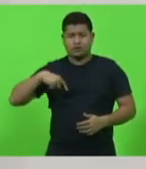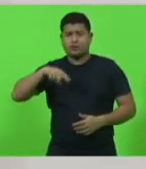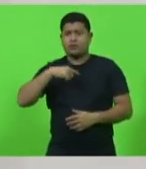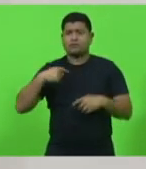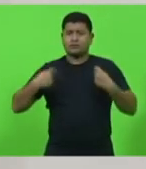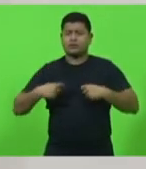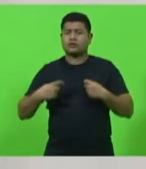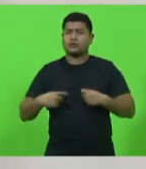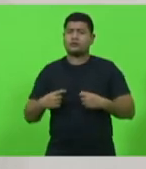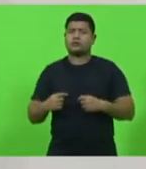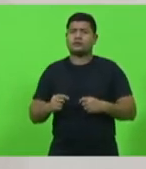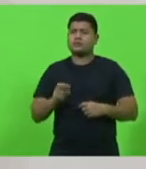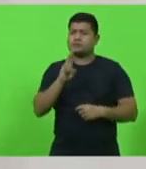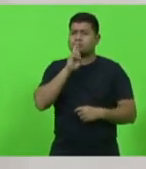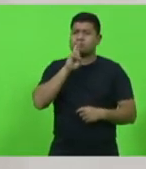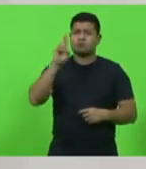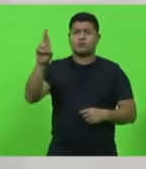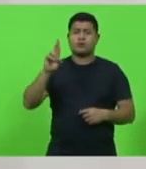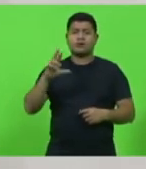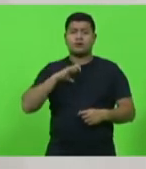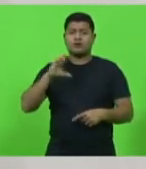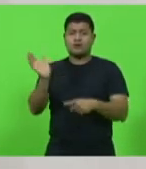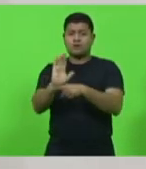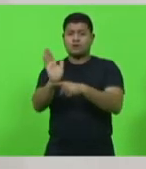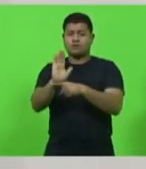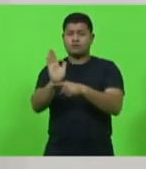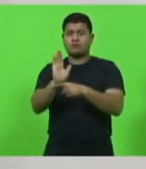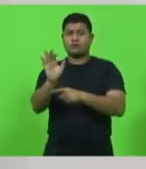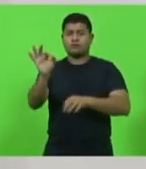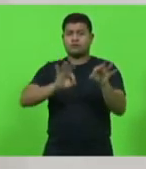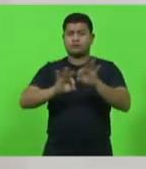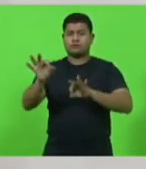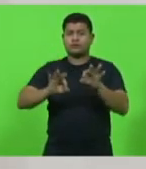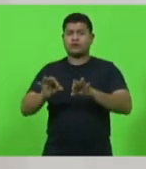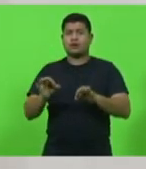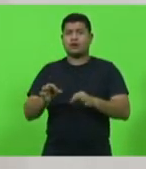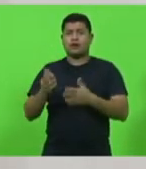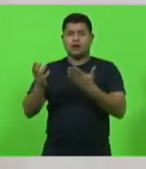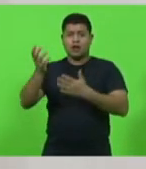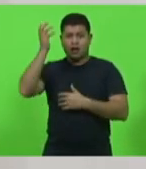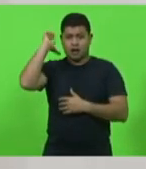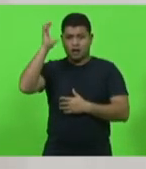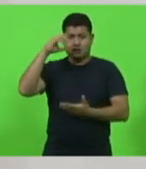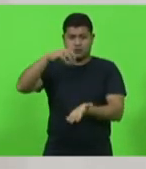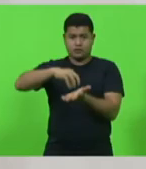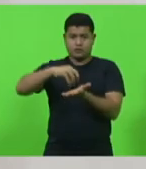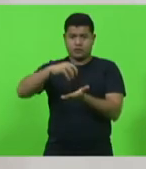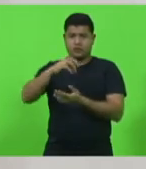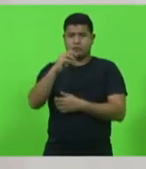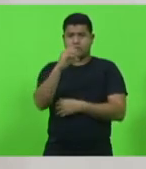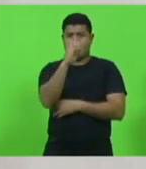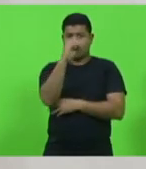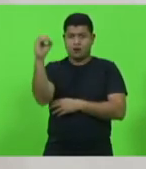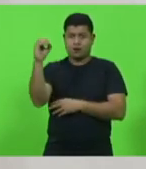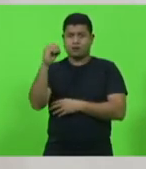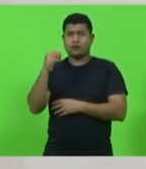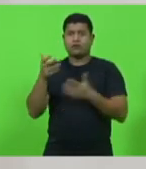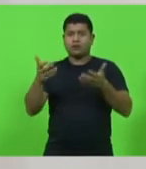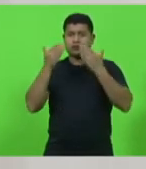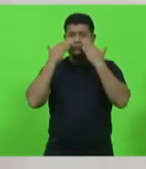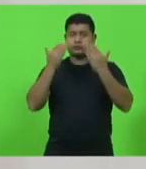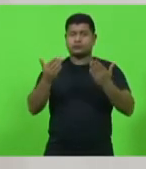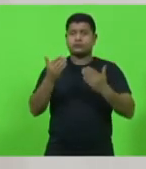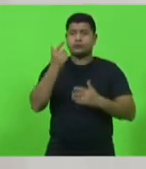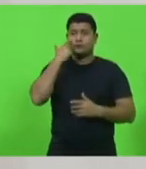Tem um vídeo aí feito pela Rádio Centro-Oeste que eu faço questão de mostrar. E é